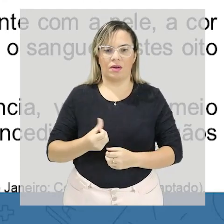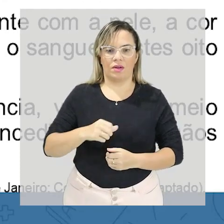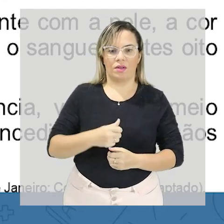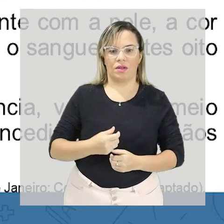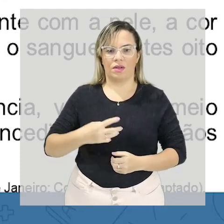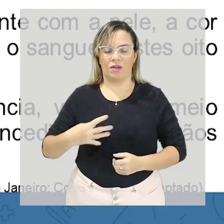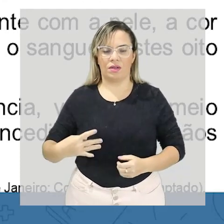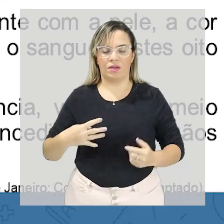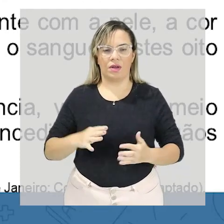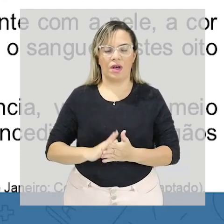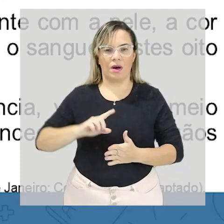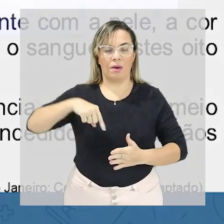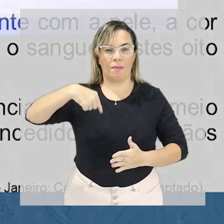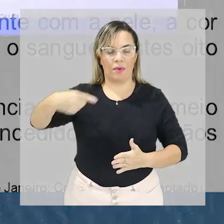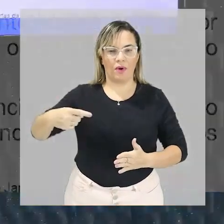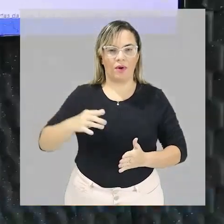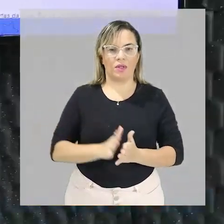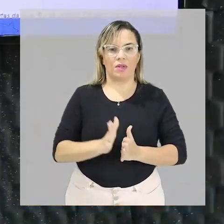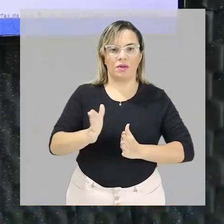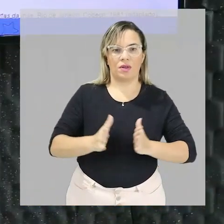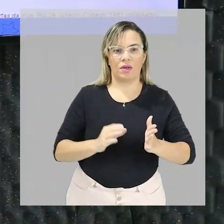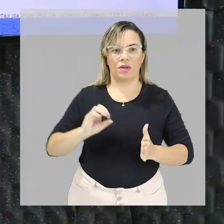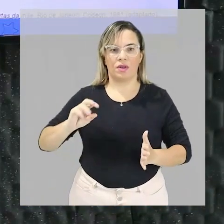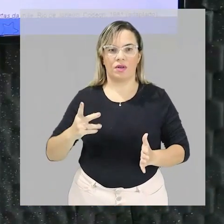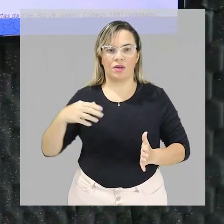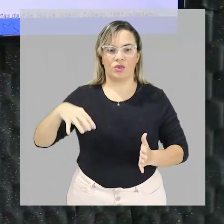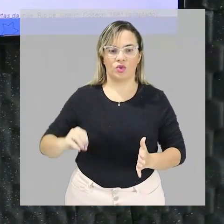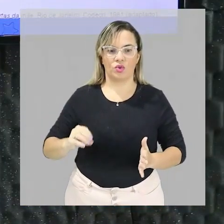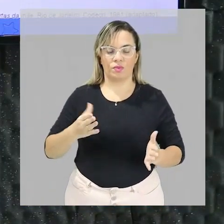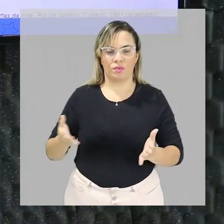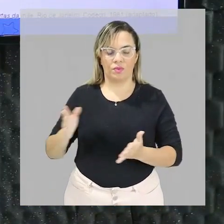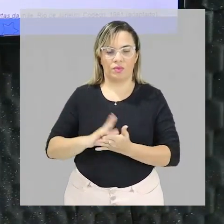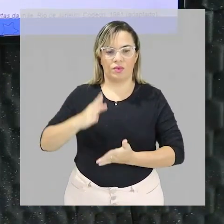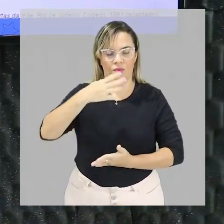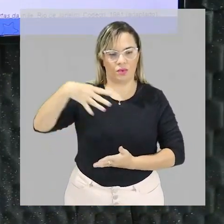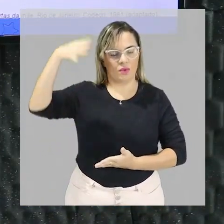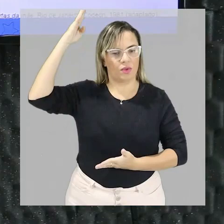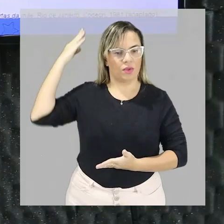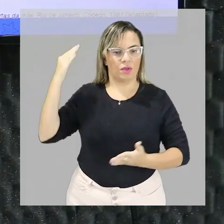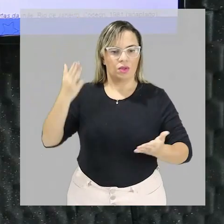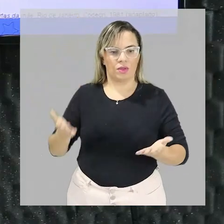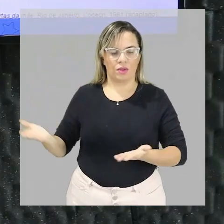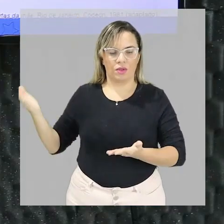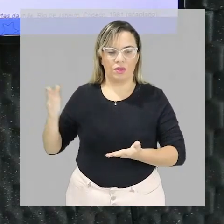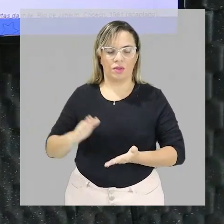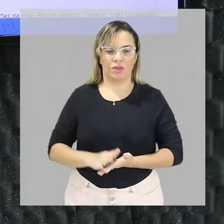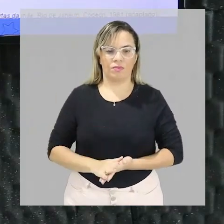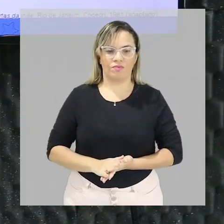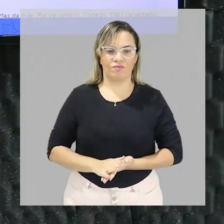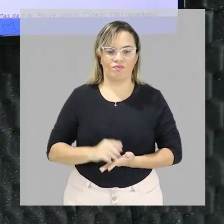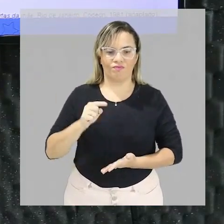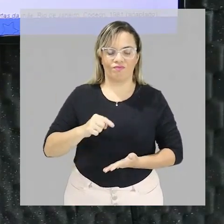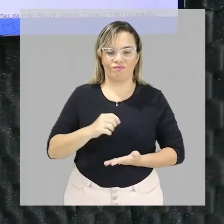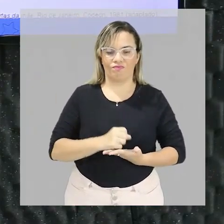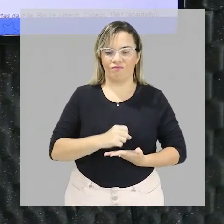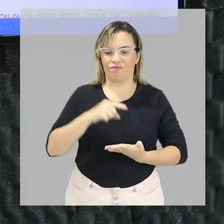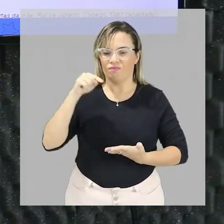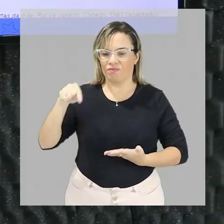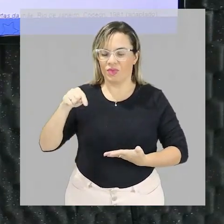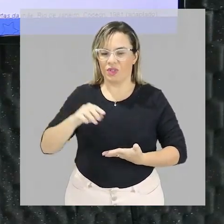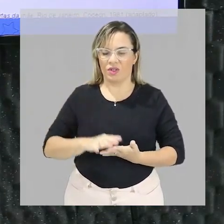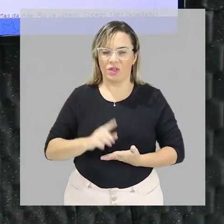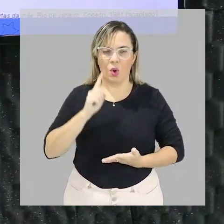chumbo. Geisel, ele acaba, na verdade, herdando a crise do milagre econômico